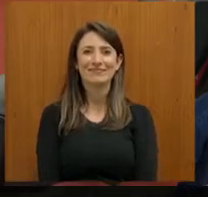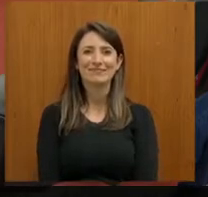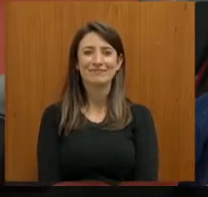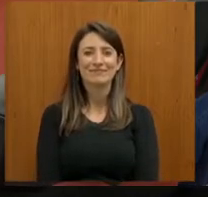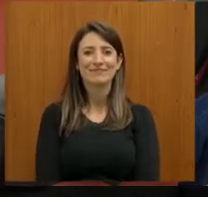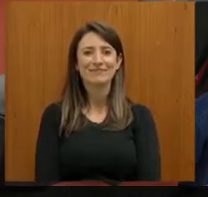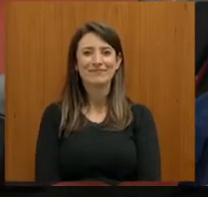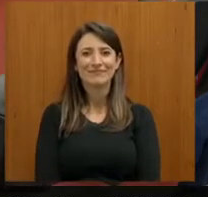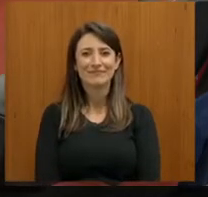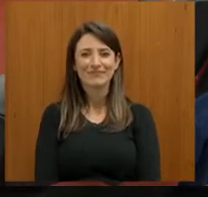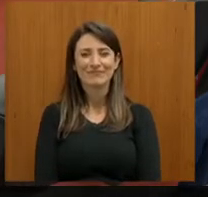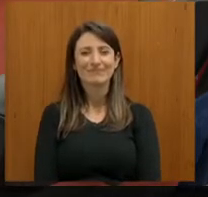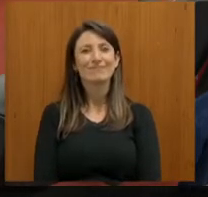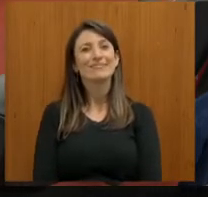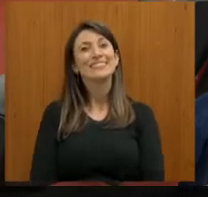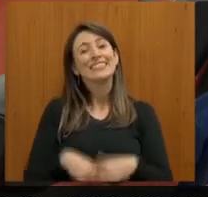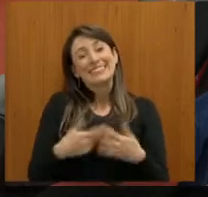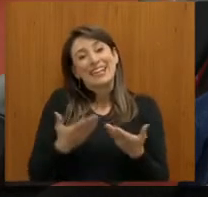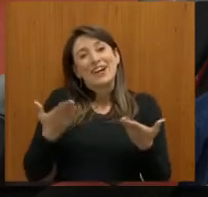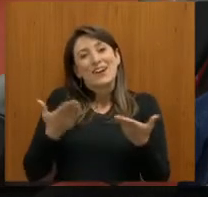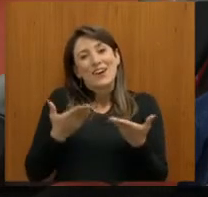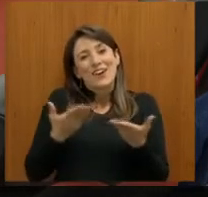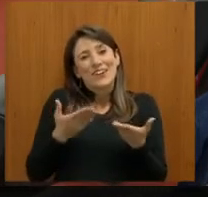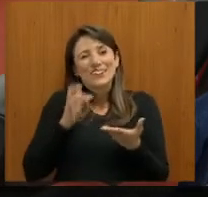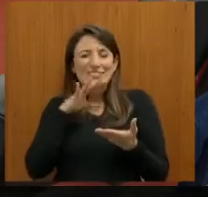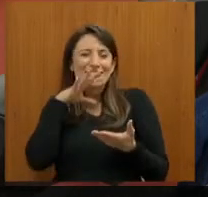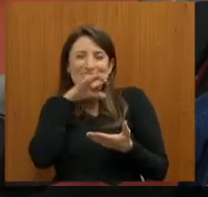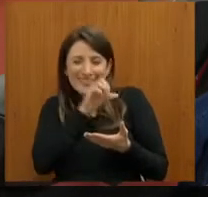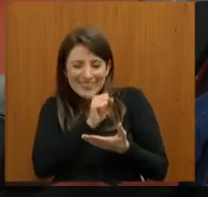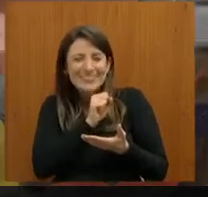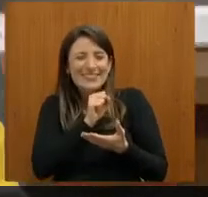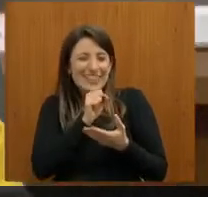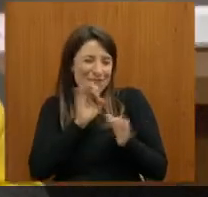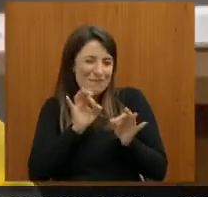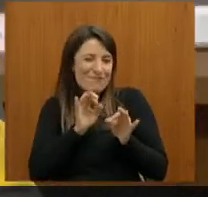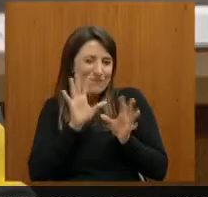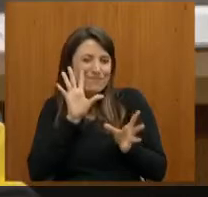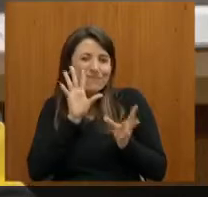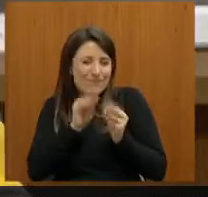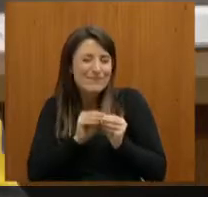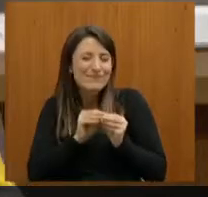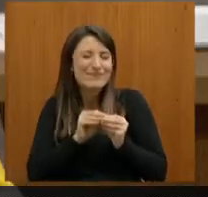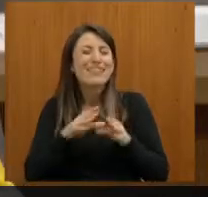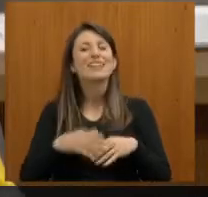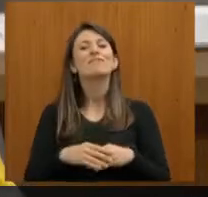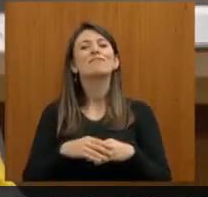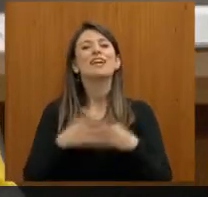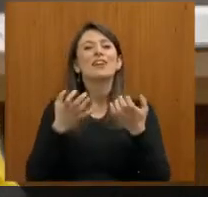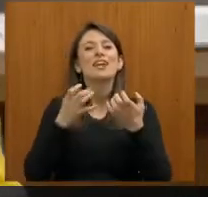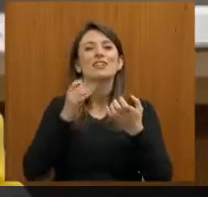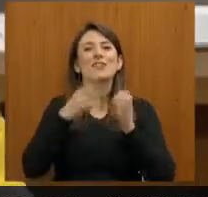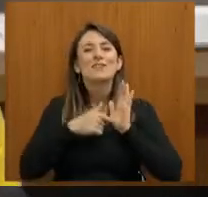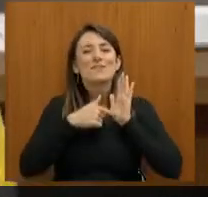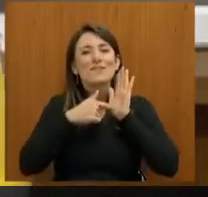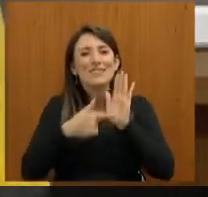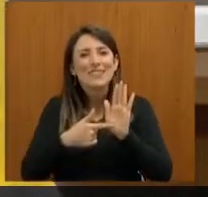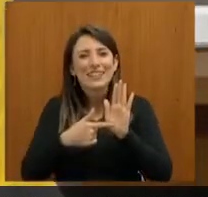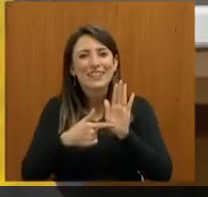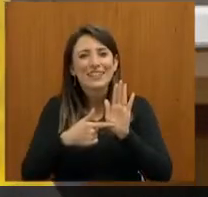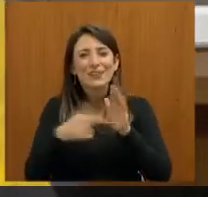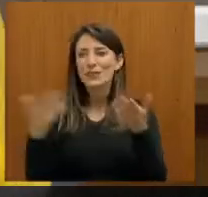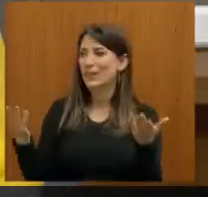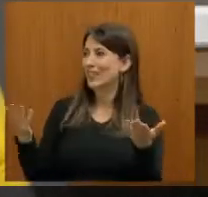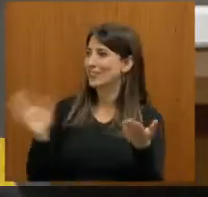encerrando então a minha participação aqui nessa tarde hoje eu quero externar a minha e